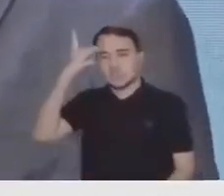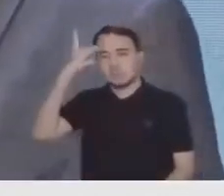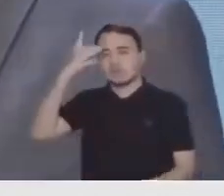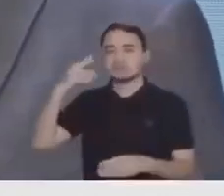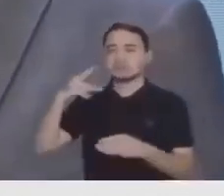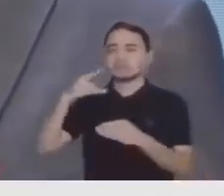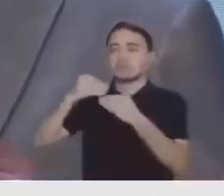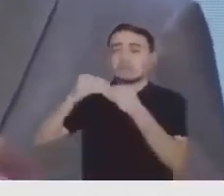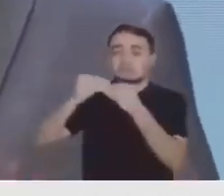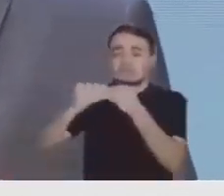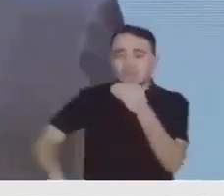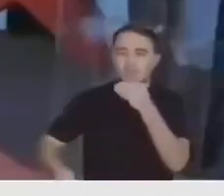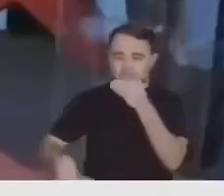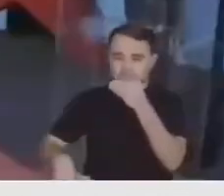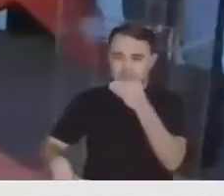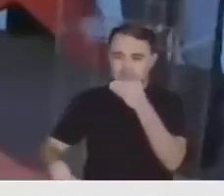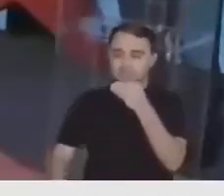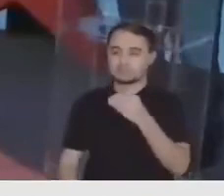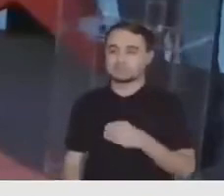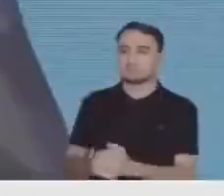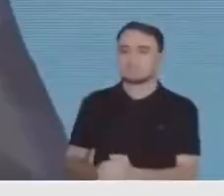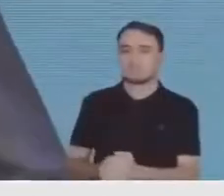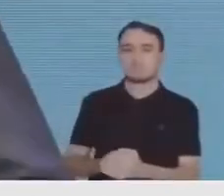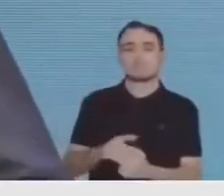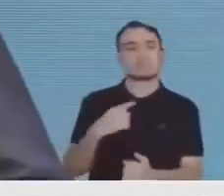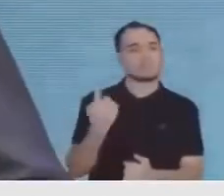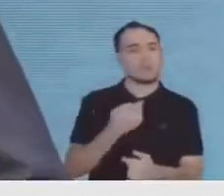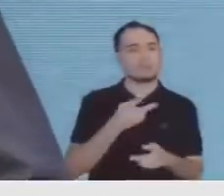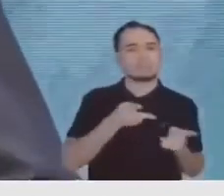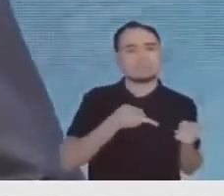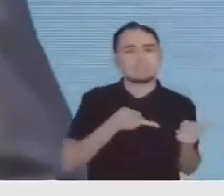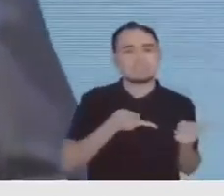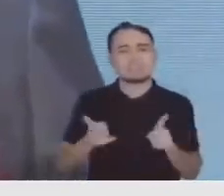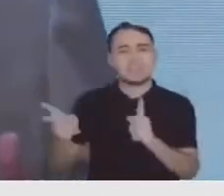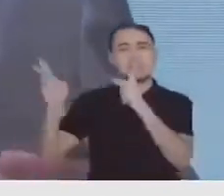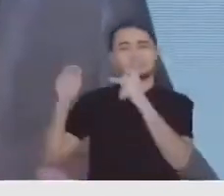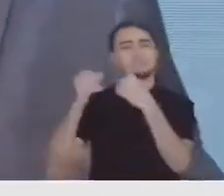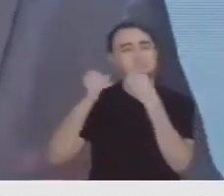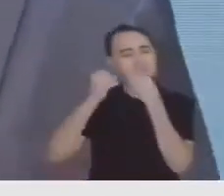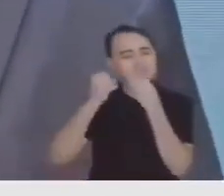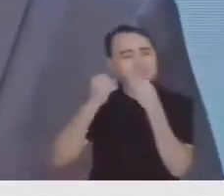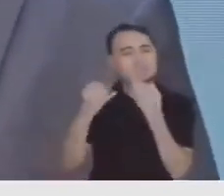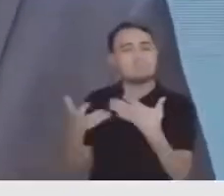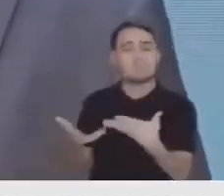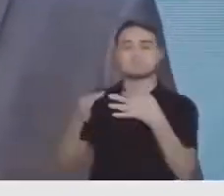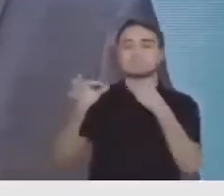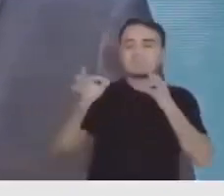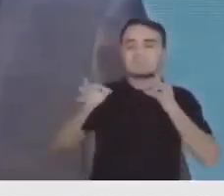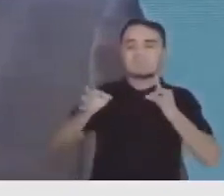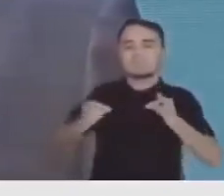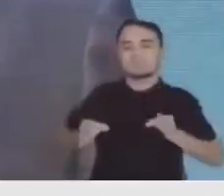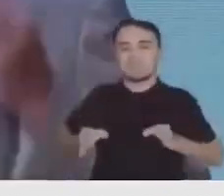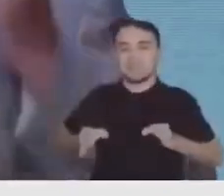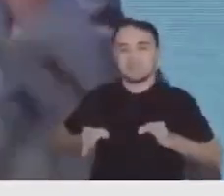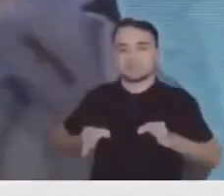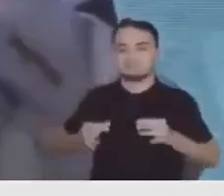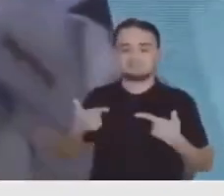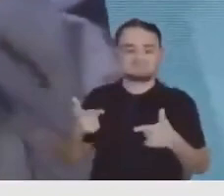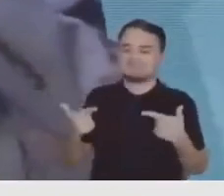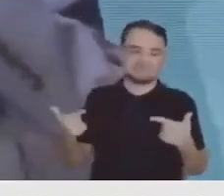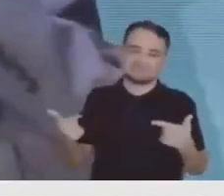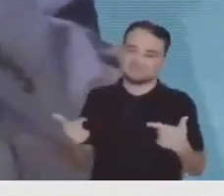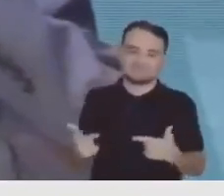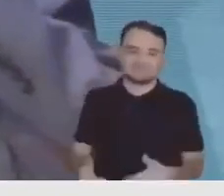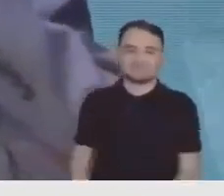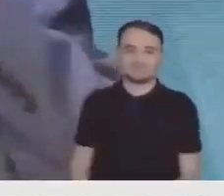da mesma forma que tentaram me tonalizar nem sempre nós conseguimos fazer tudo o que queríamos mas